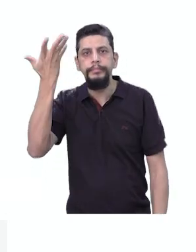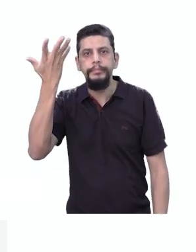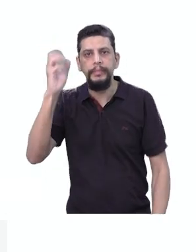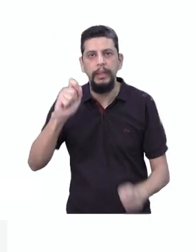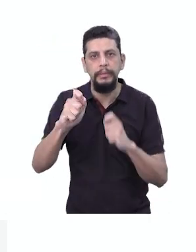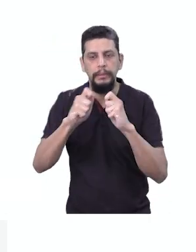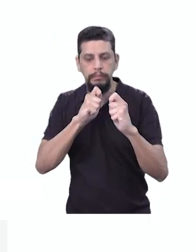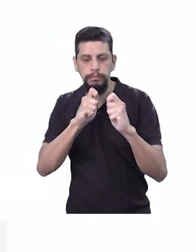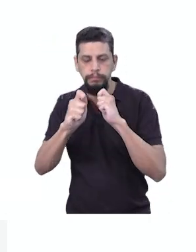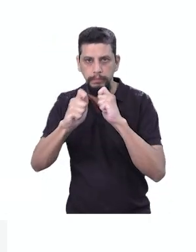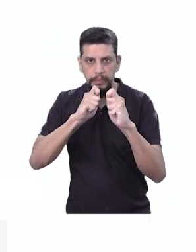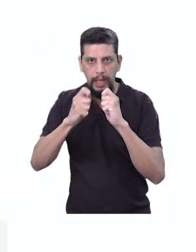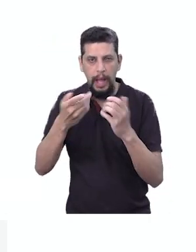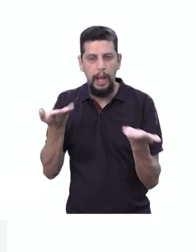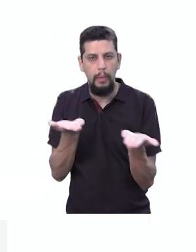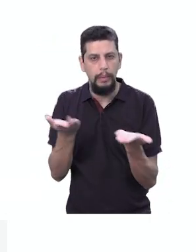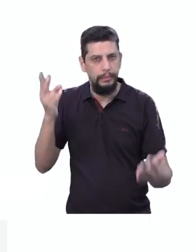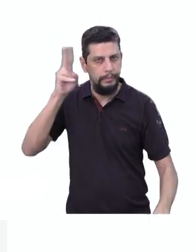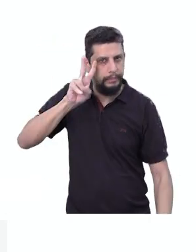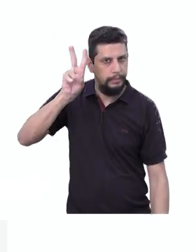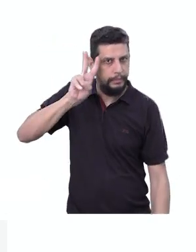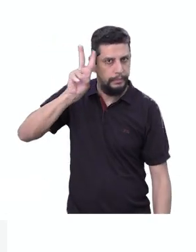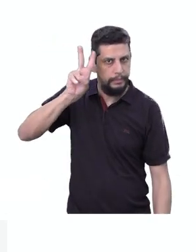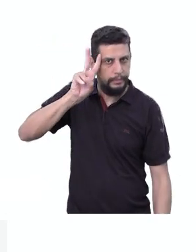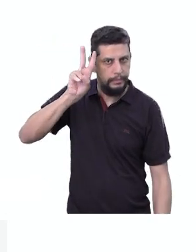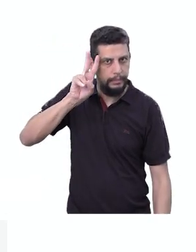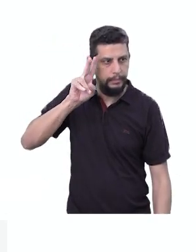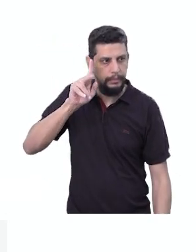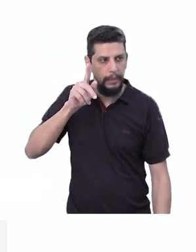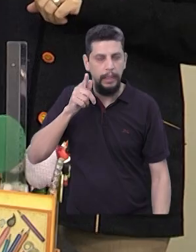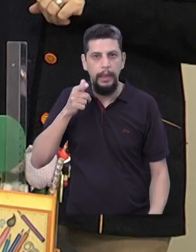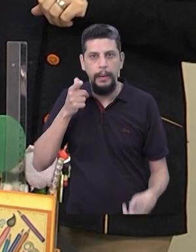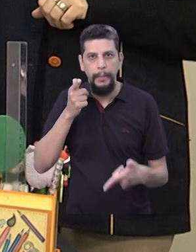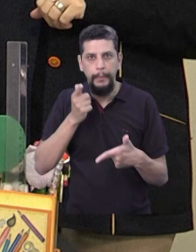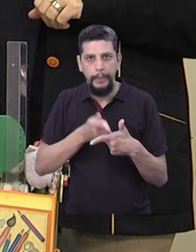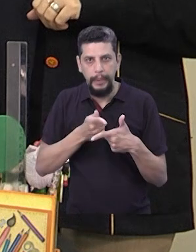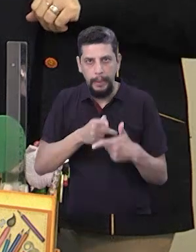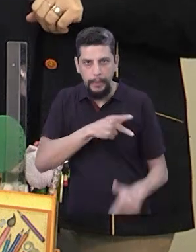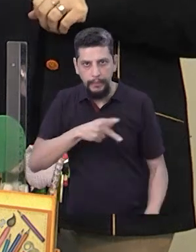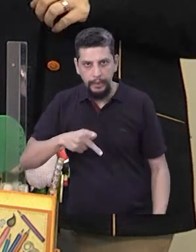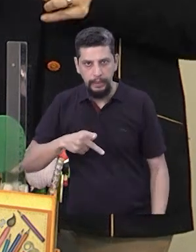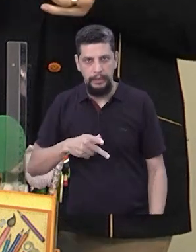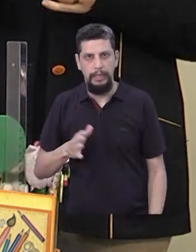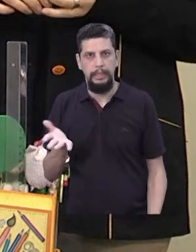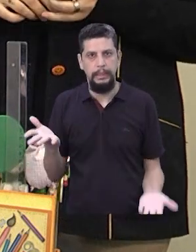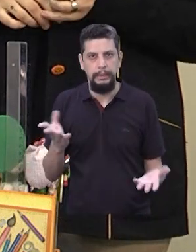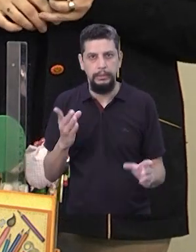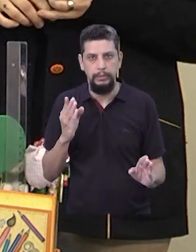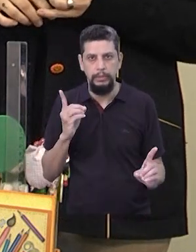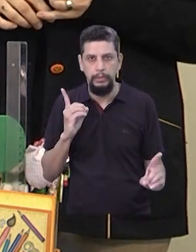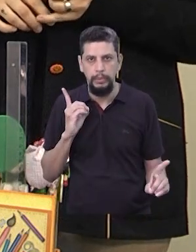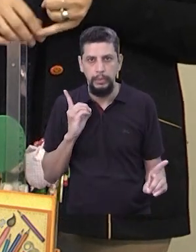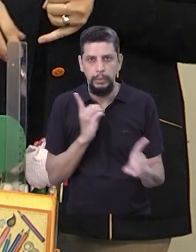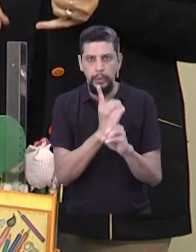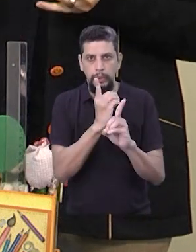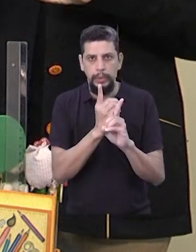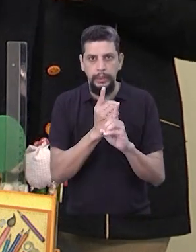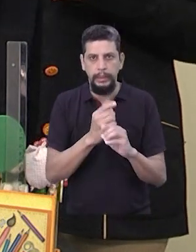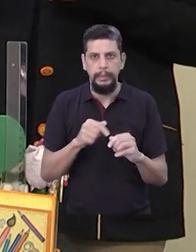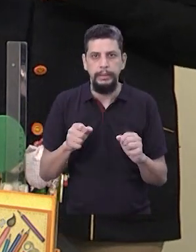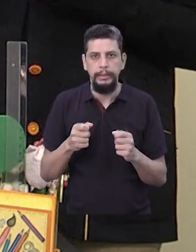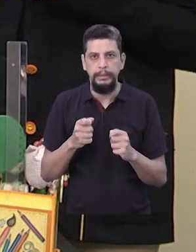aconteceu a entrevista? E daí, vamos lembrar. Porque a Rafaela falou que a gente encontra a